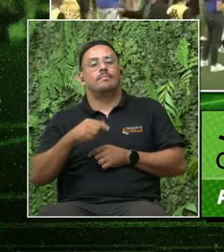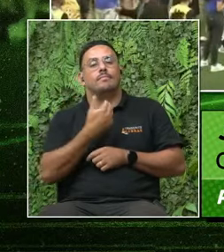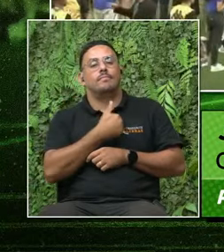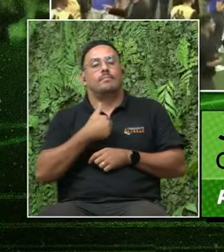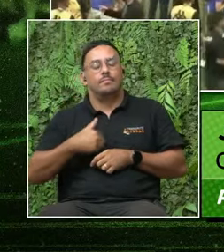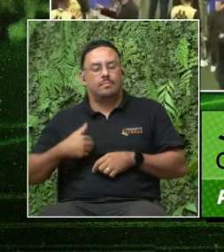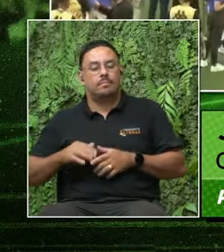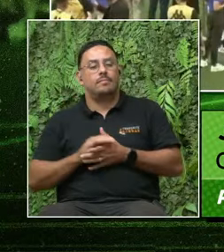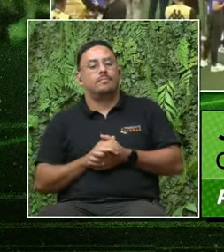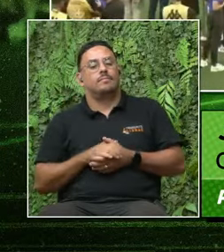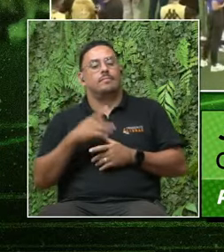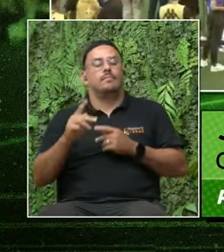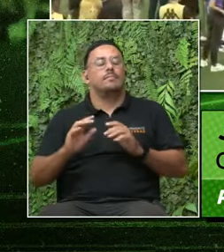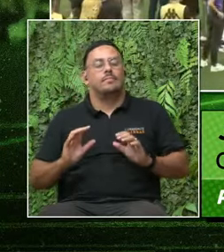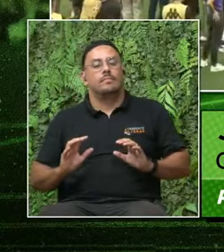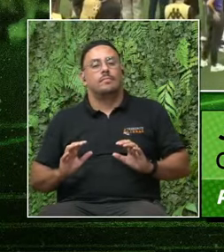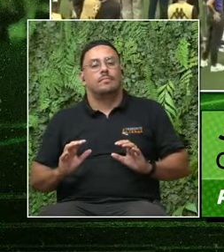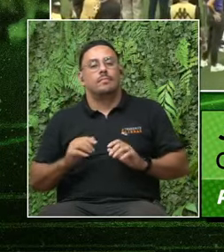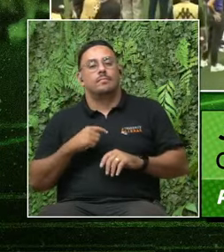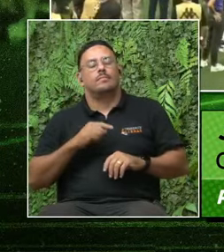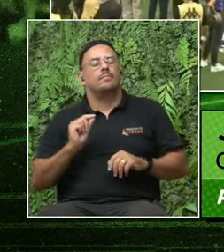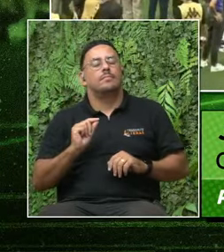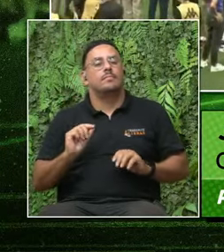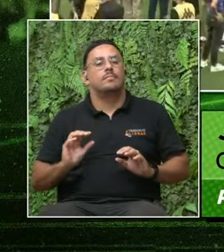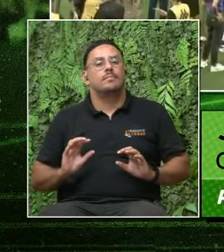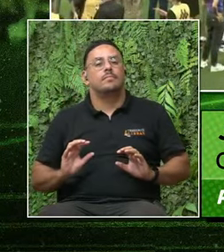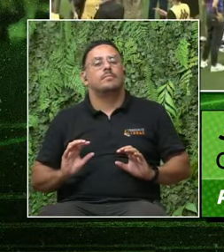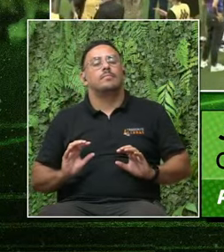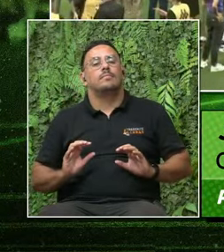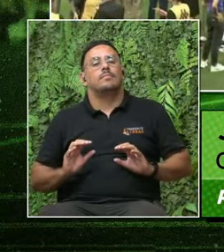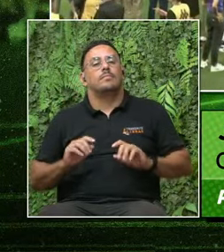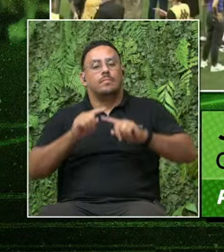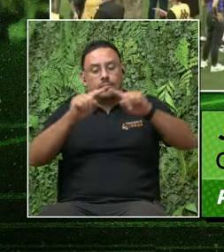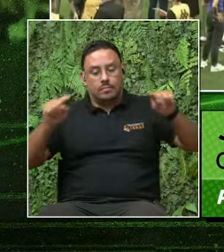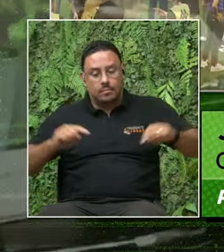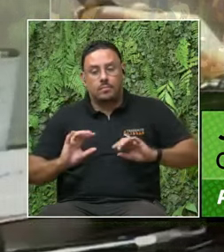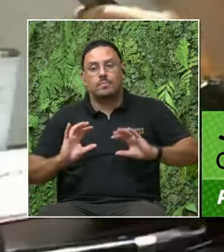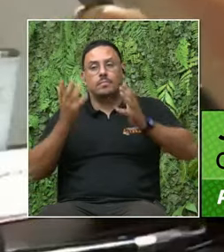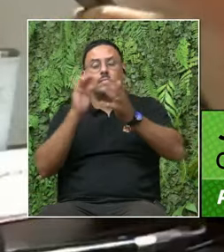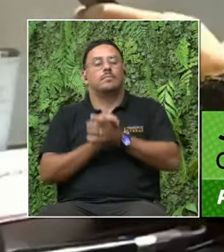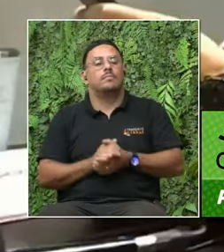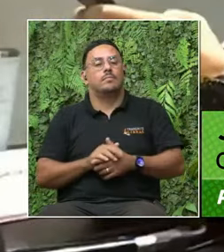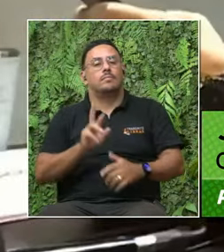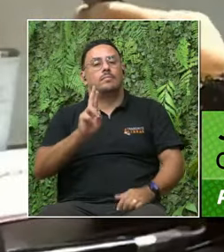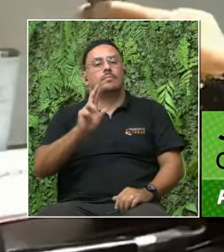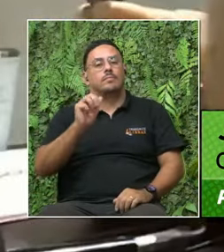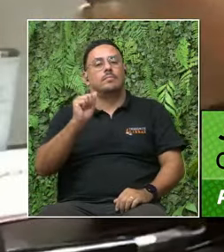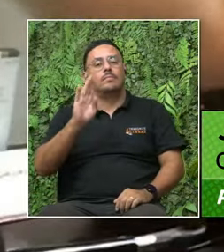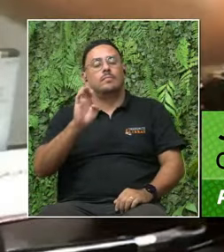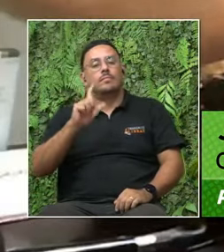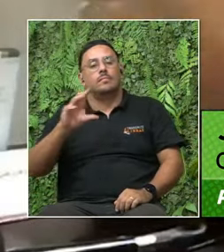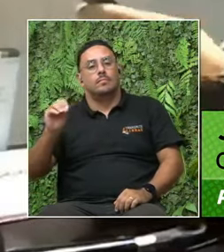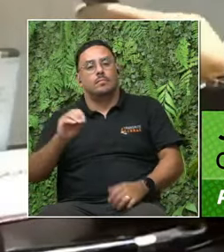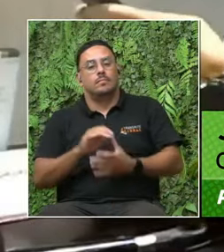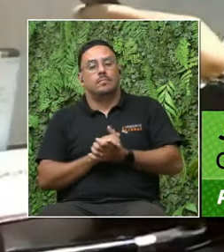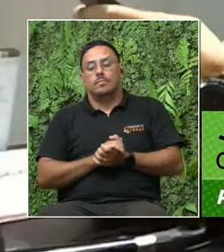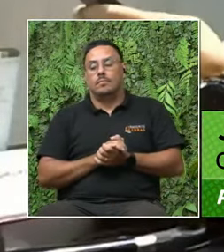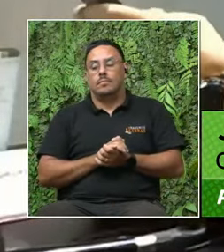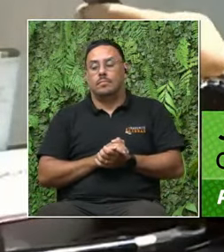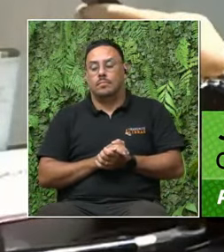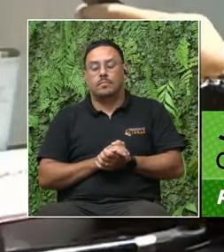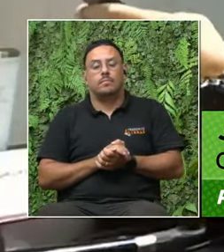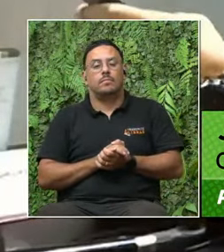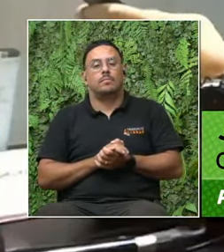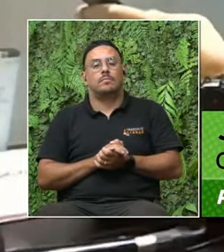galo tudo normal salão de festa aí ó Aqui é galo ô Rabelo o Rabel tá por ali também